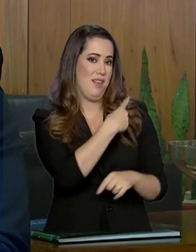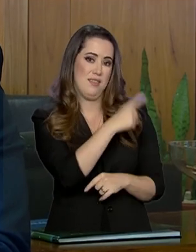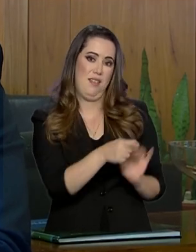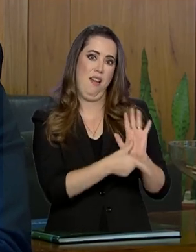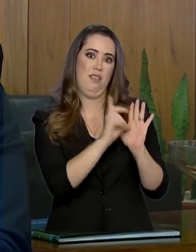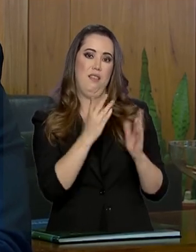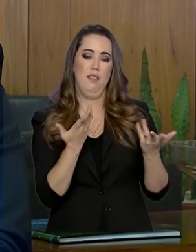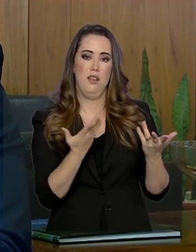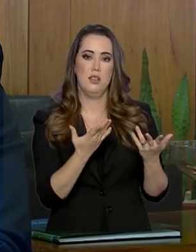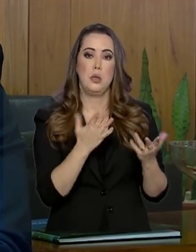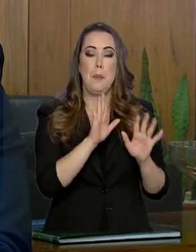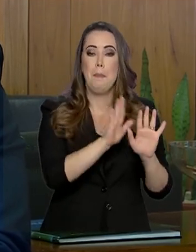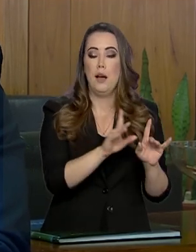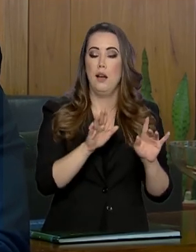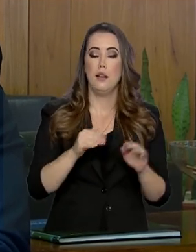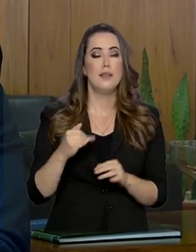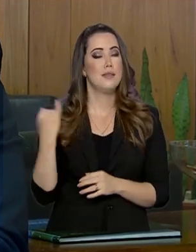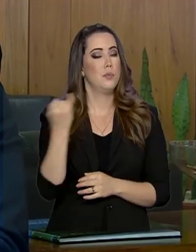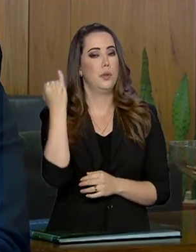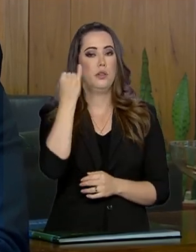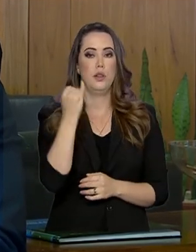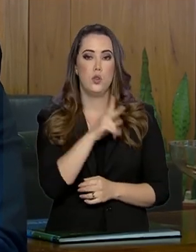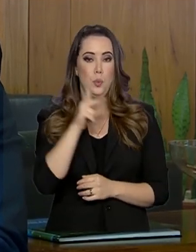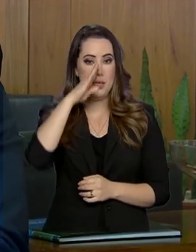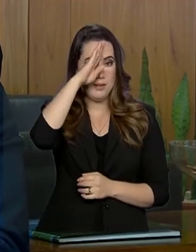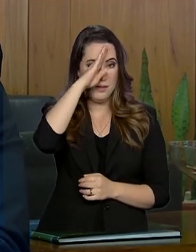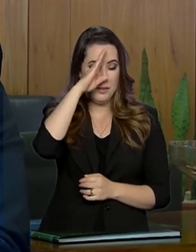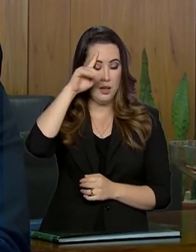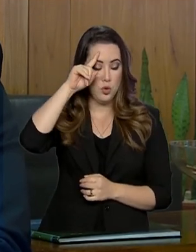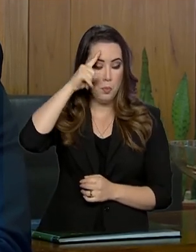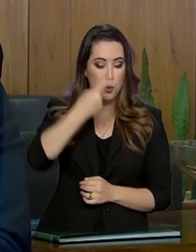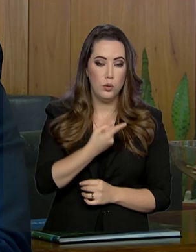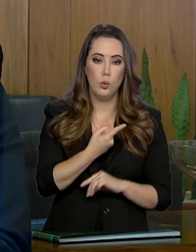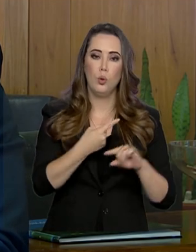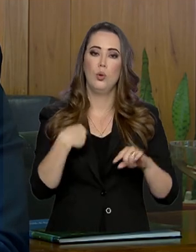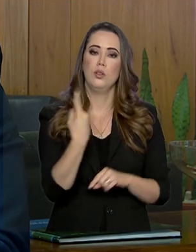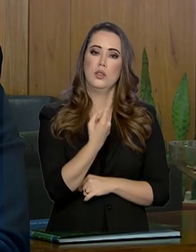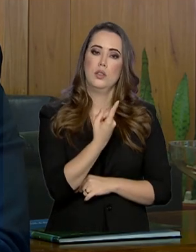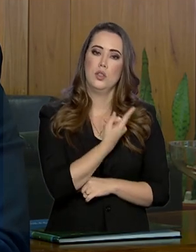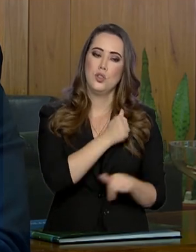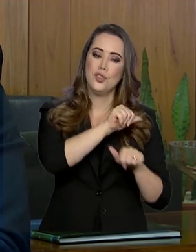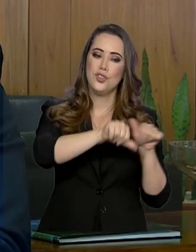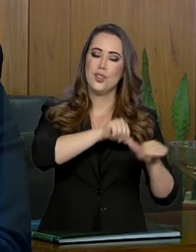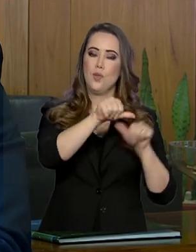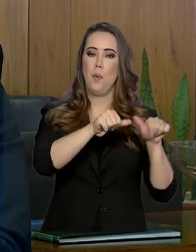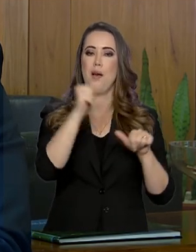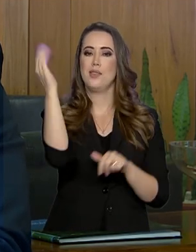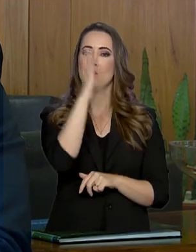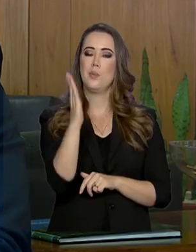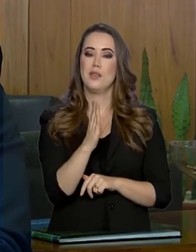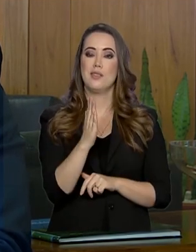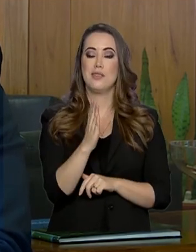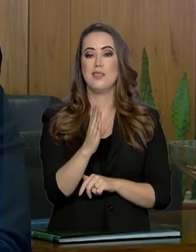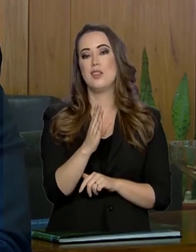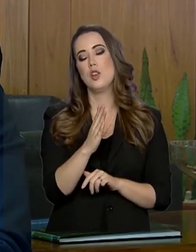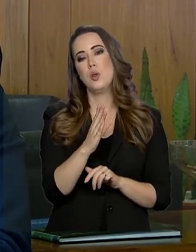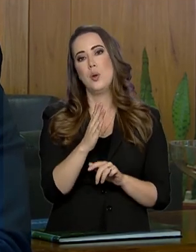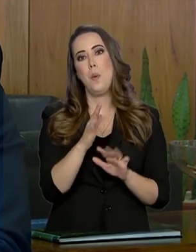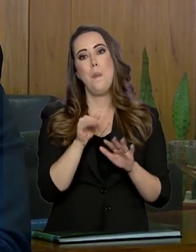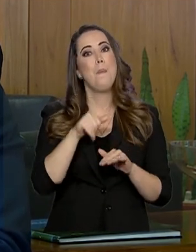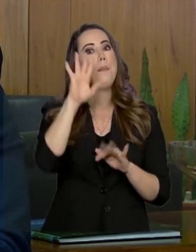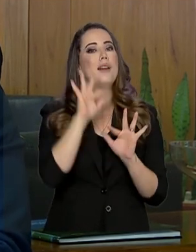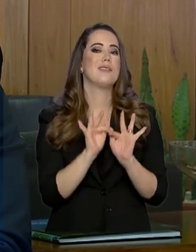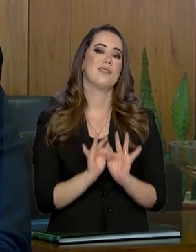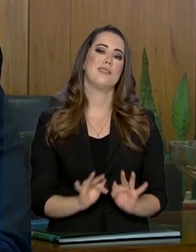revogadas, mas, sobretudo, pela determinação do presidente Jair Bolsonaro, foi que nós tornássemos o país um país menos complicado,